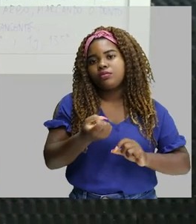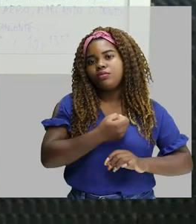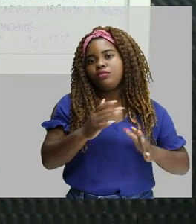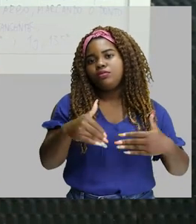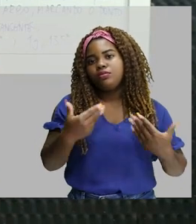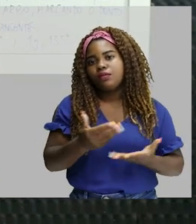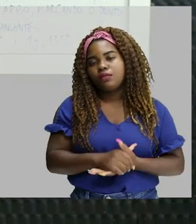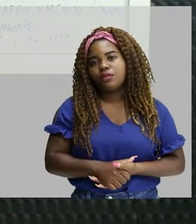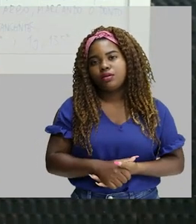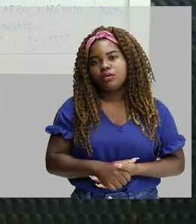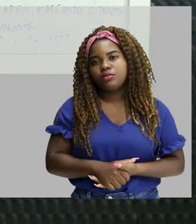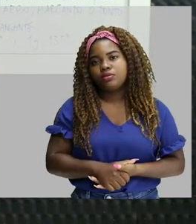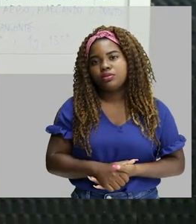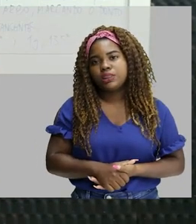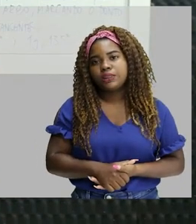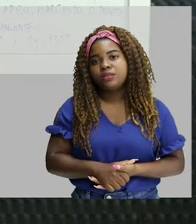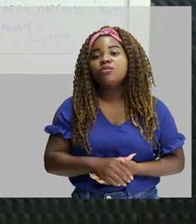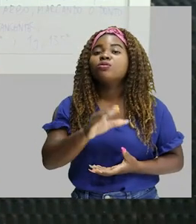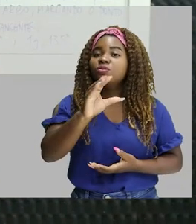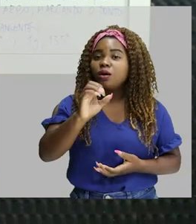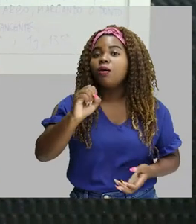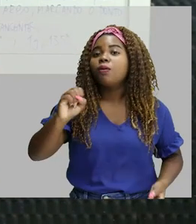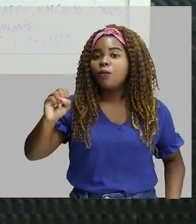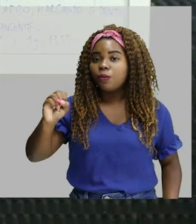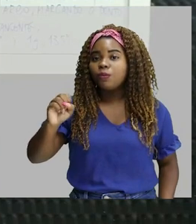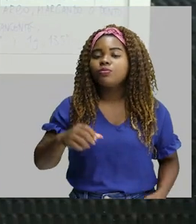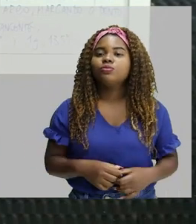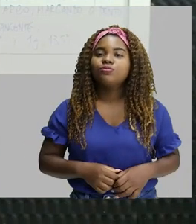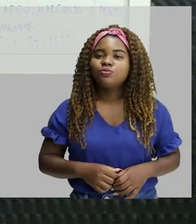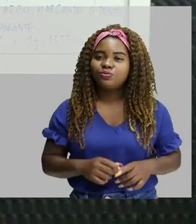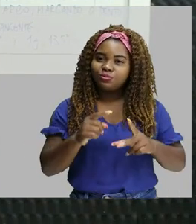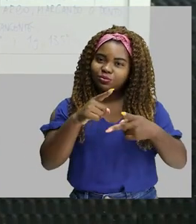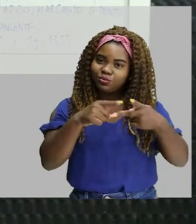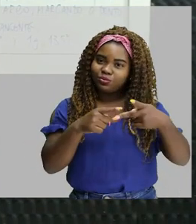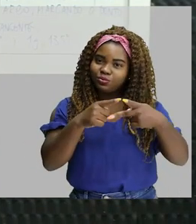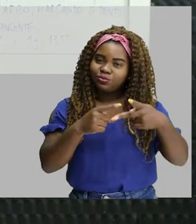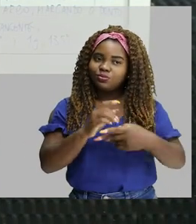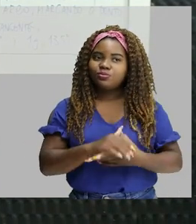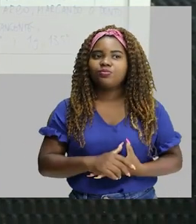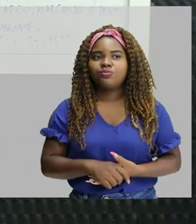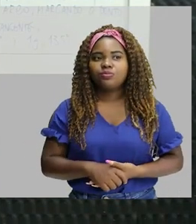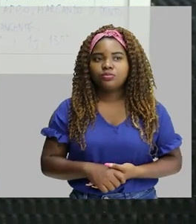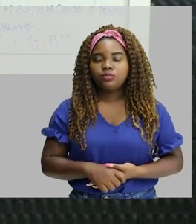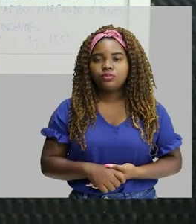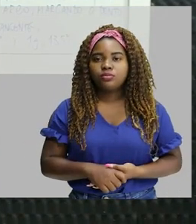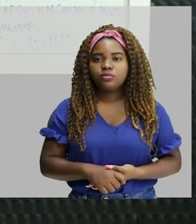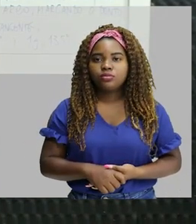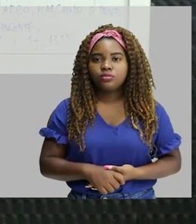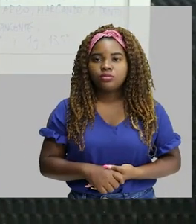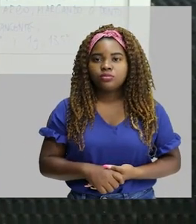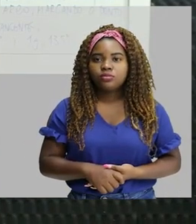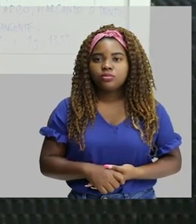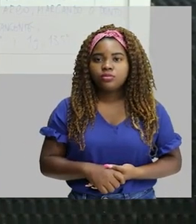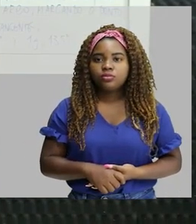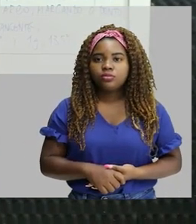o valor de quem do meu cosseno desse ângulo aqui desse arco ap